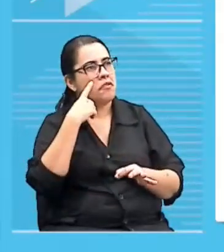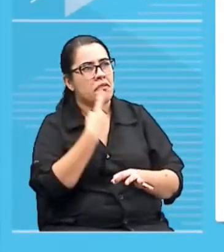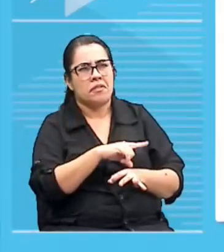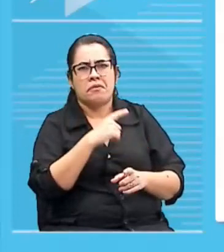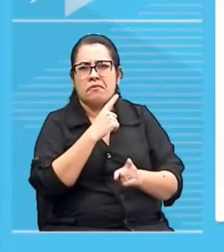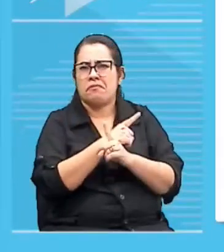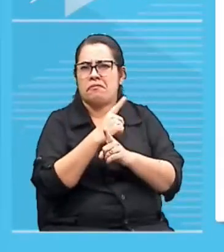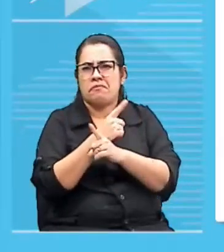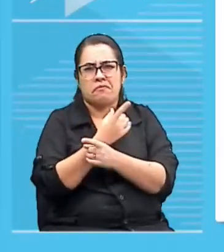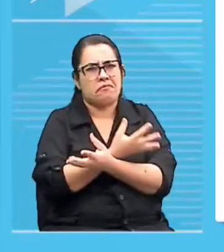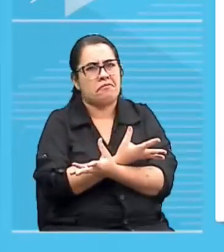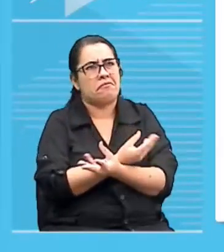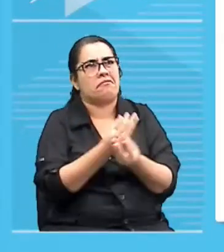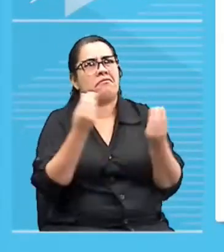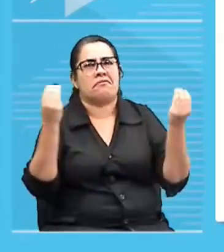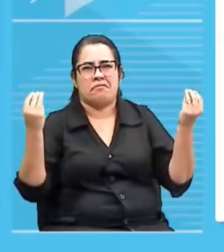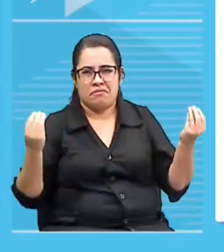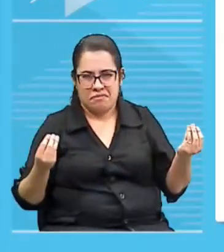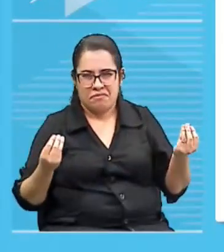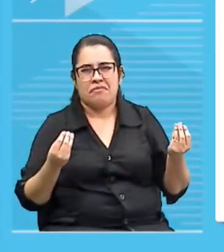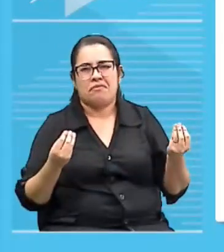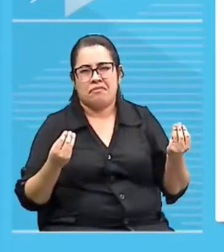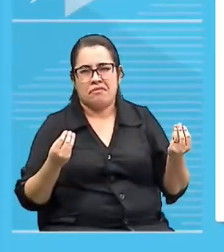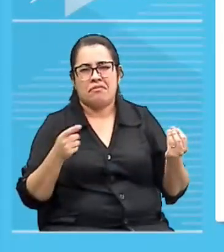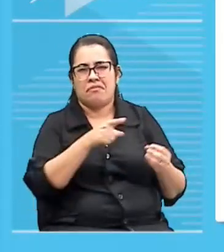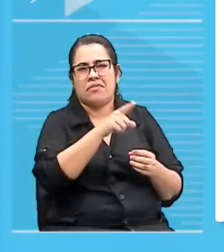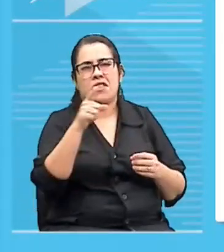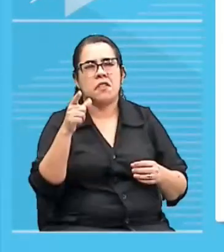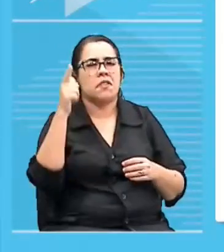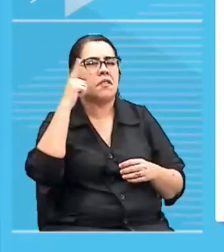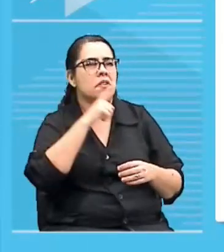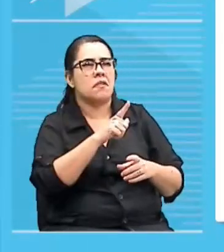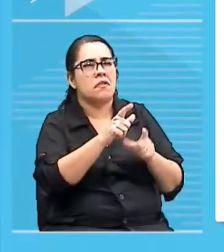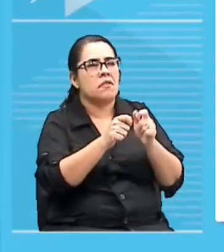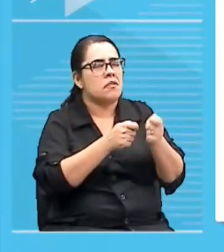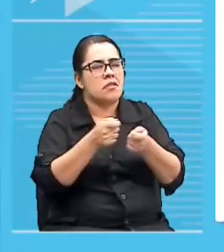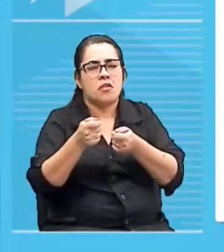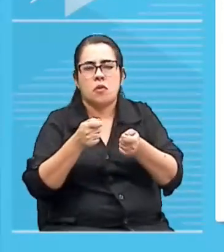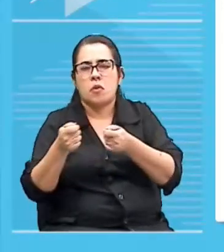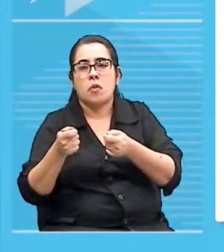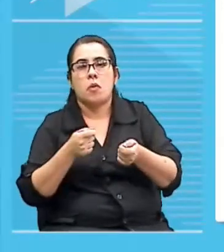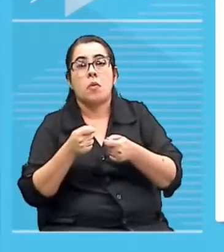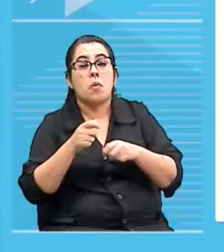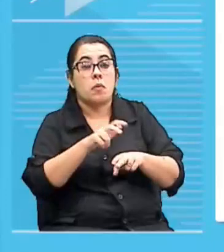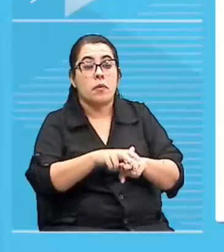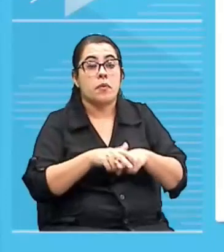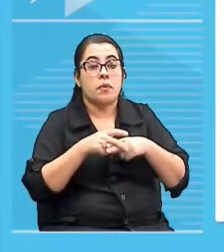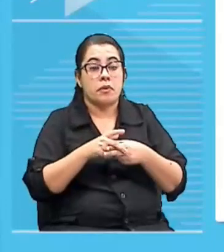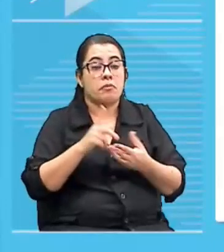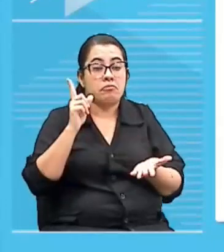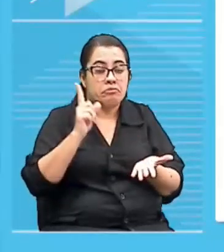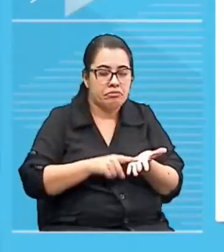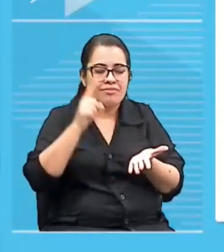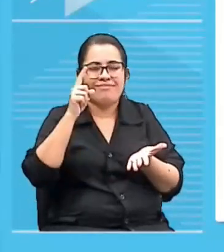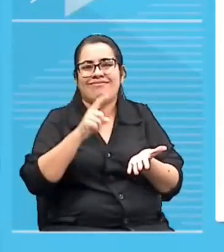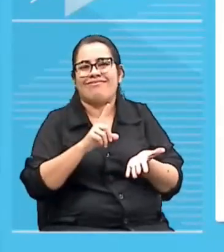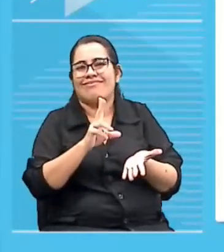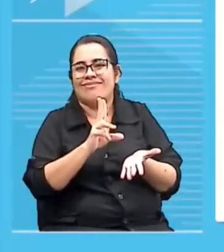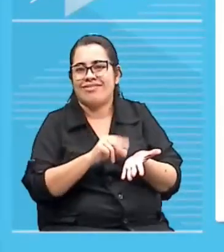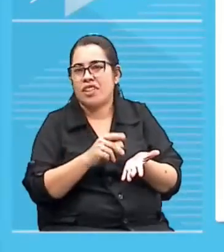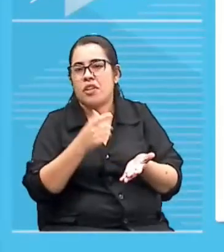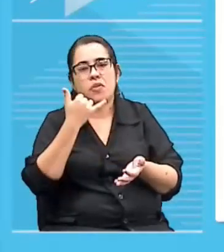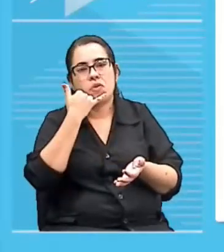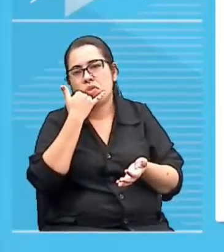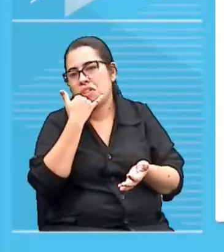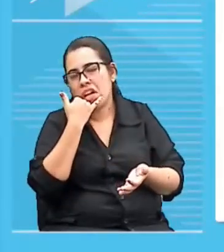vivido por muitas pessoas. Hoje você consegue controlar toda a sua casa através de um clique do